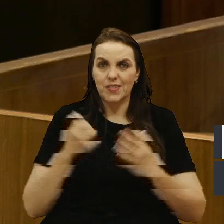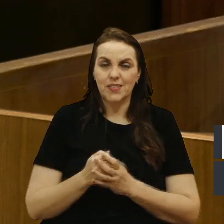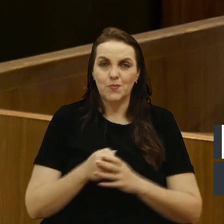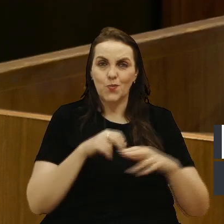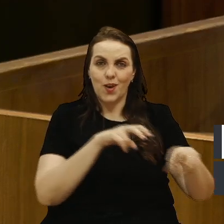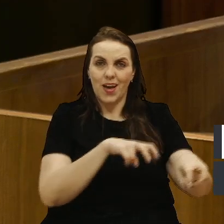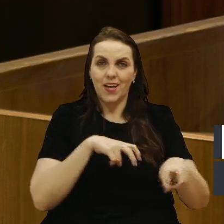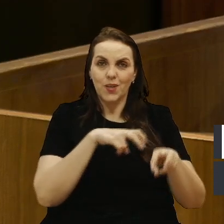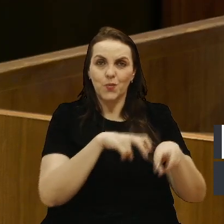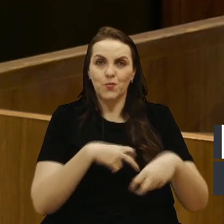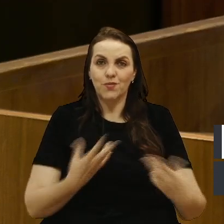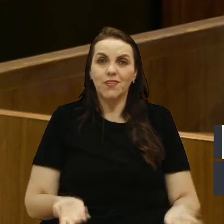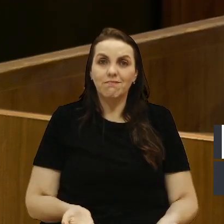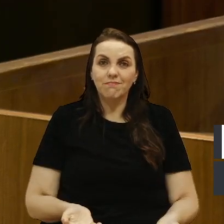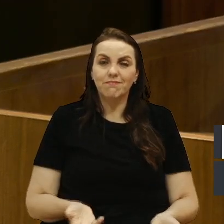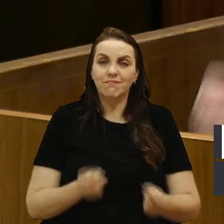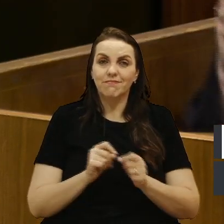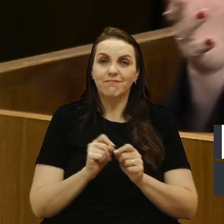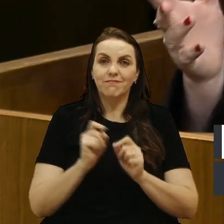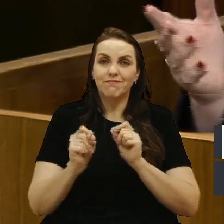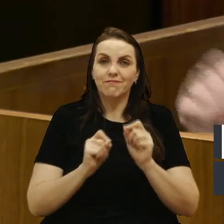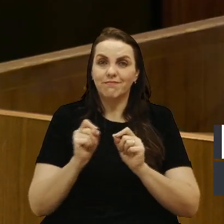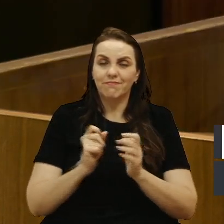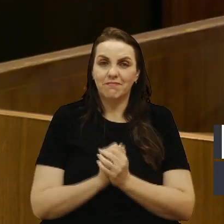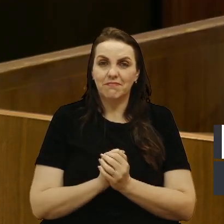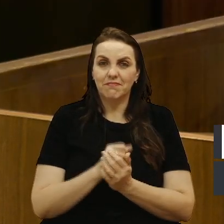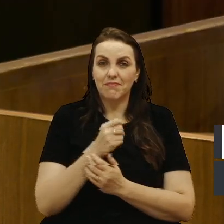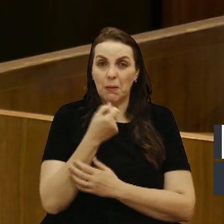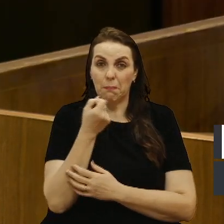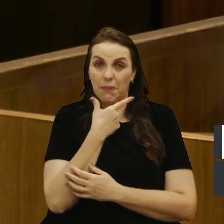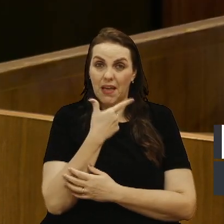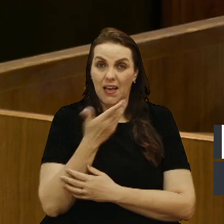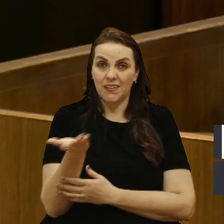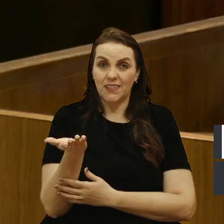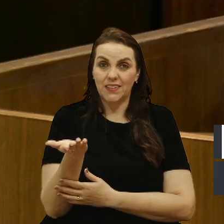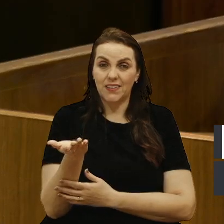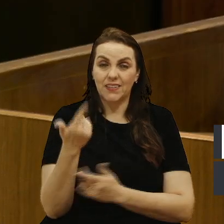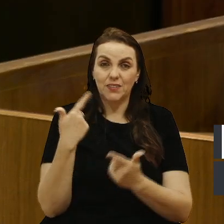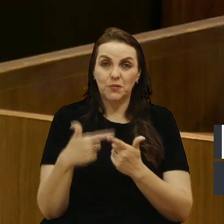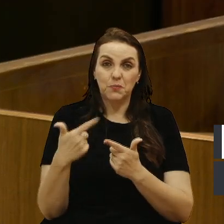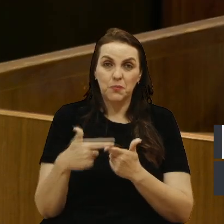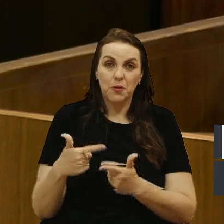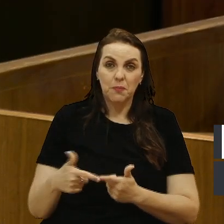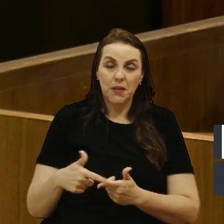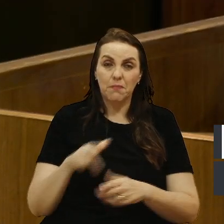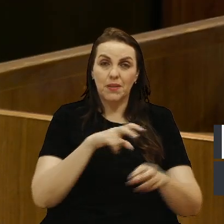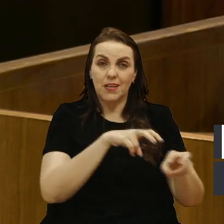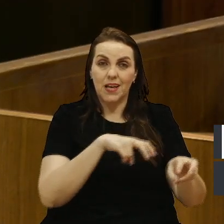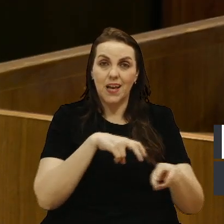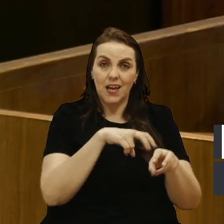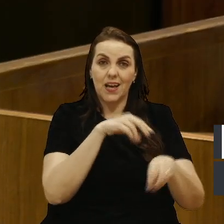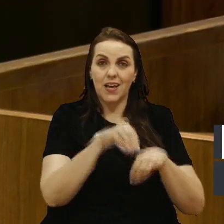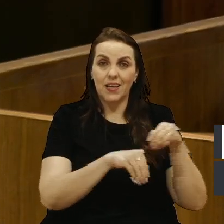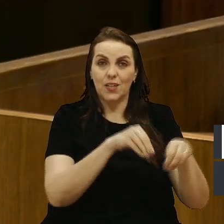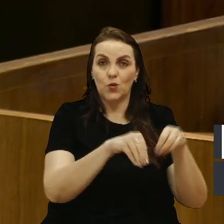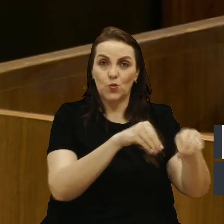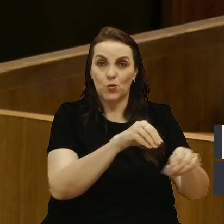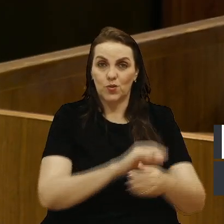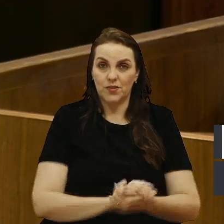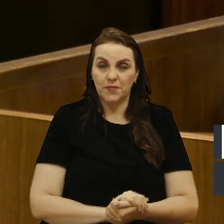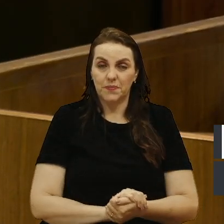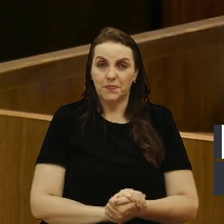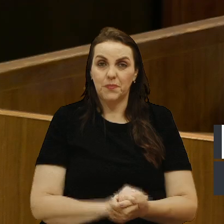agricultura, fazendo pouco dos problemas do nosso agricultor. Porque isso é